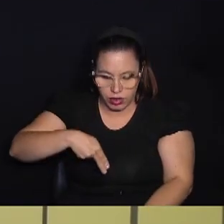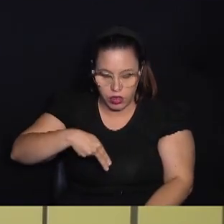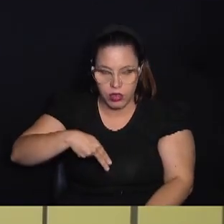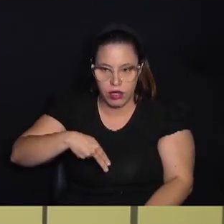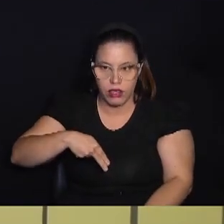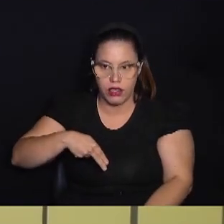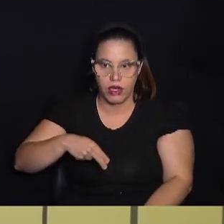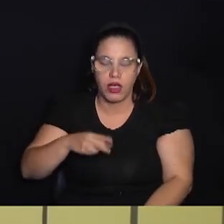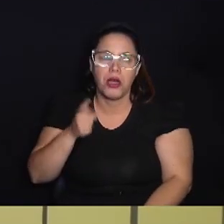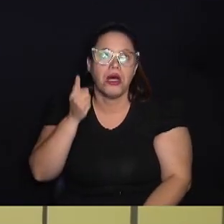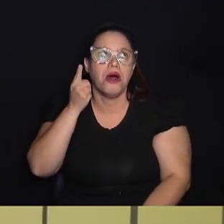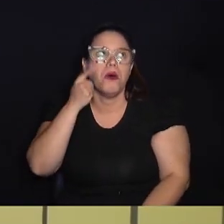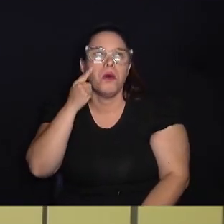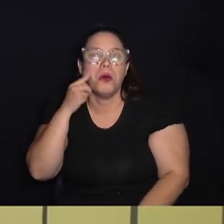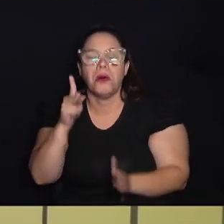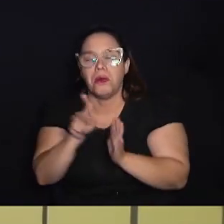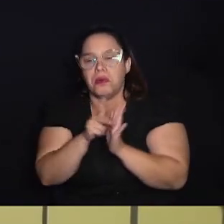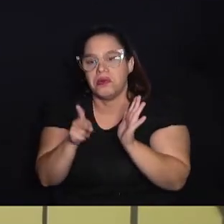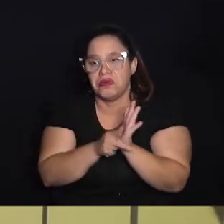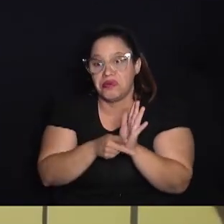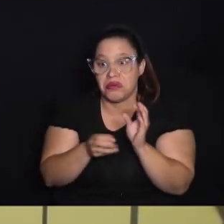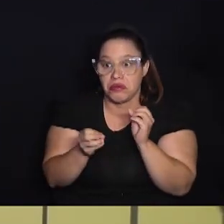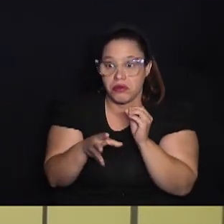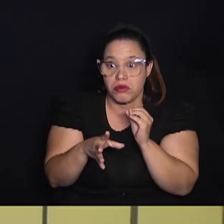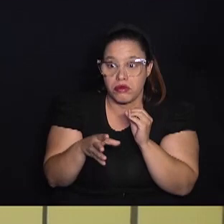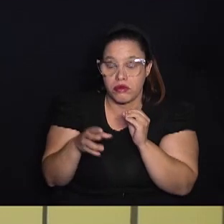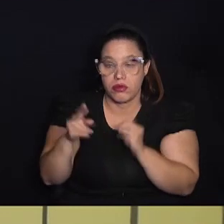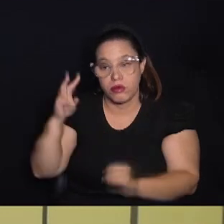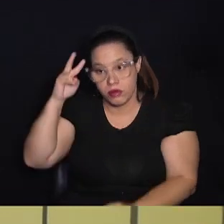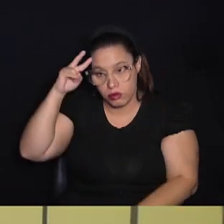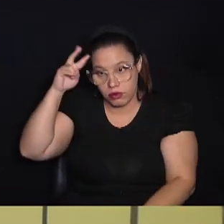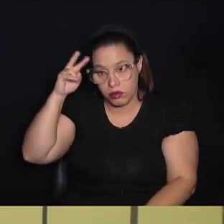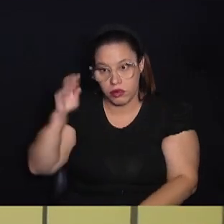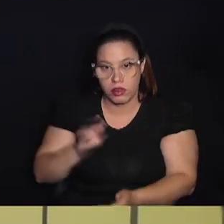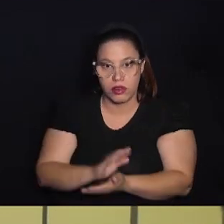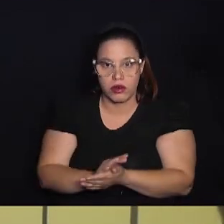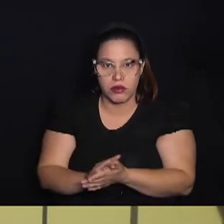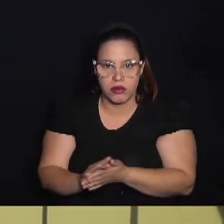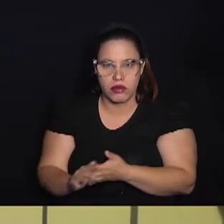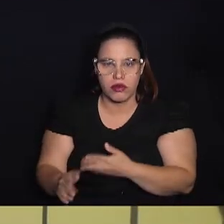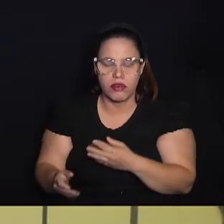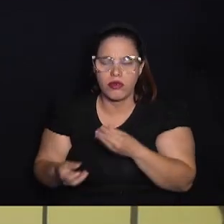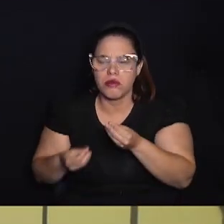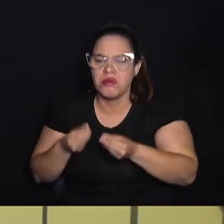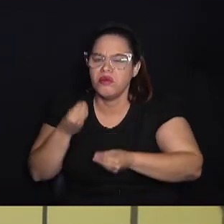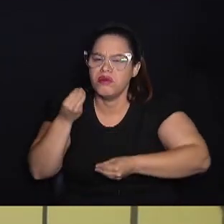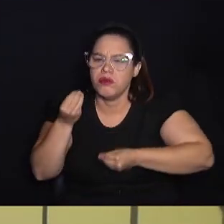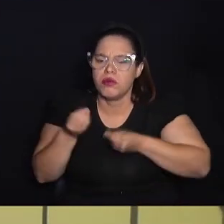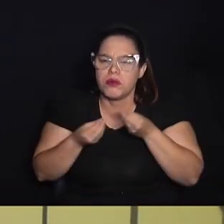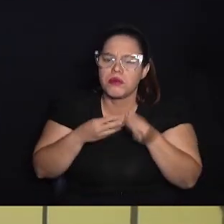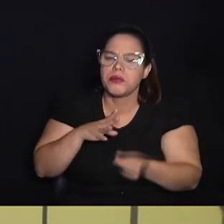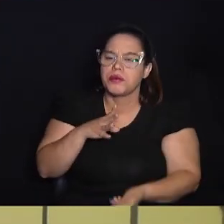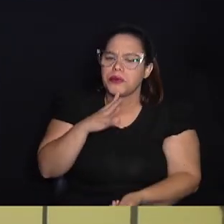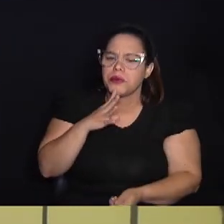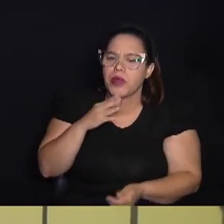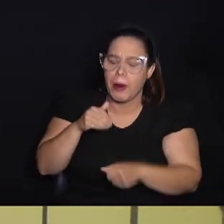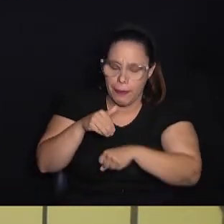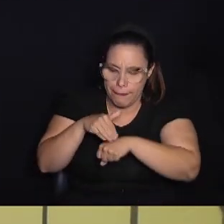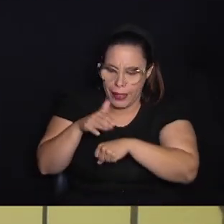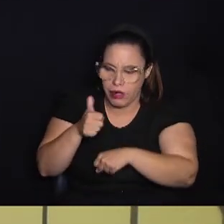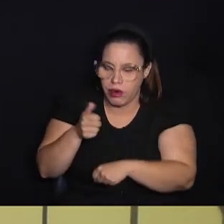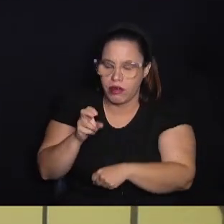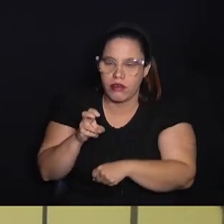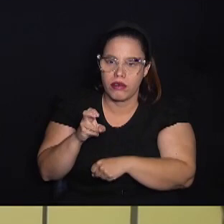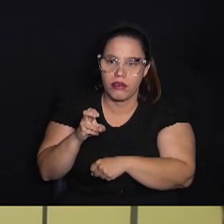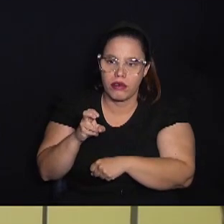viu esse projeto de ideias inovadoras a gente falou por que não utilizar aquilo que a gente tem de conhecimento mais de 15 anos trabalhando na área de